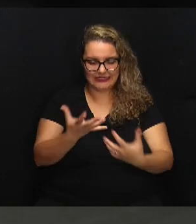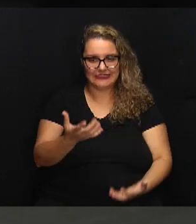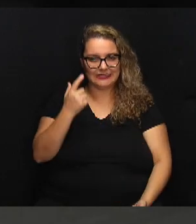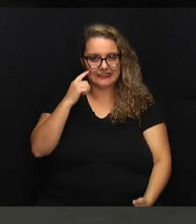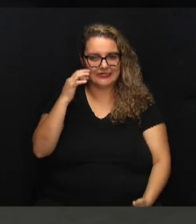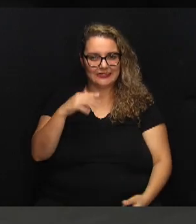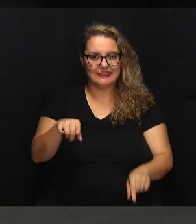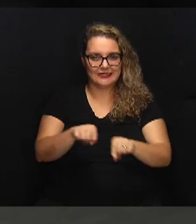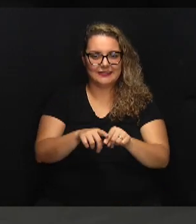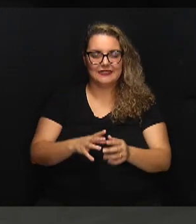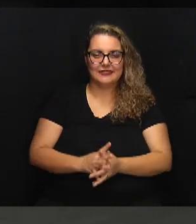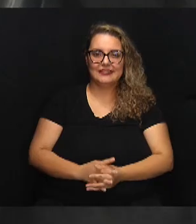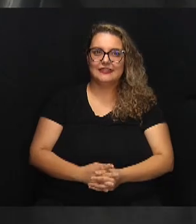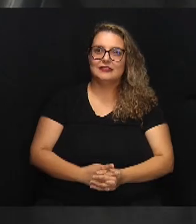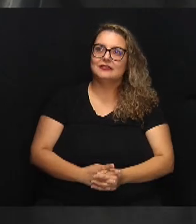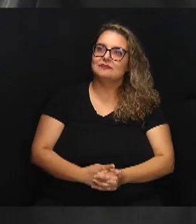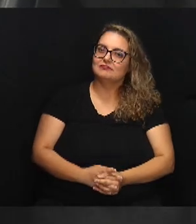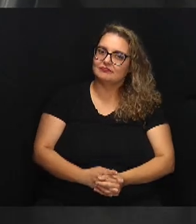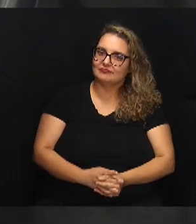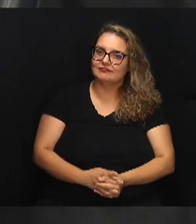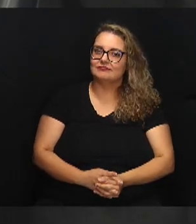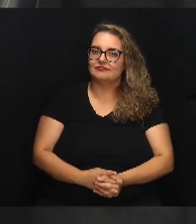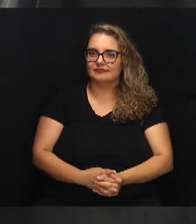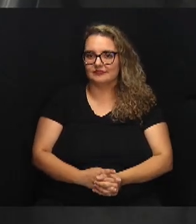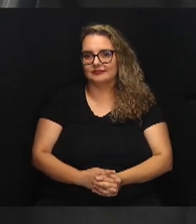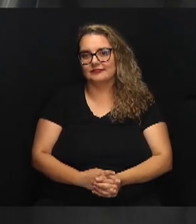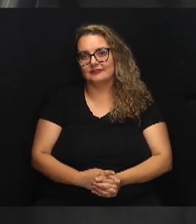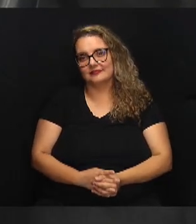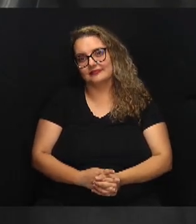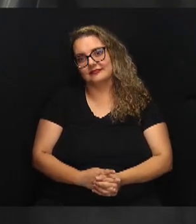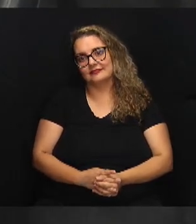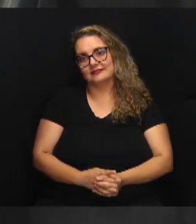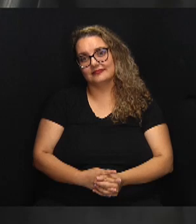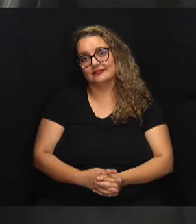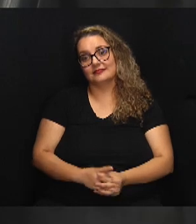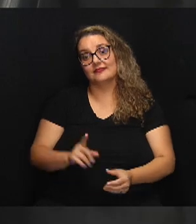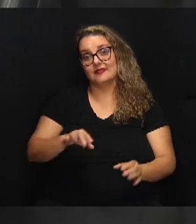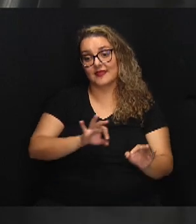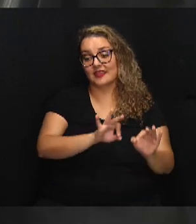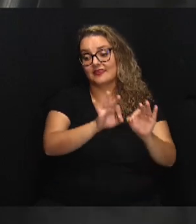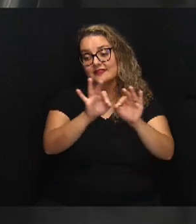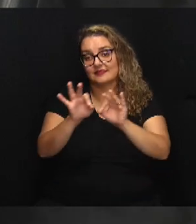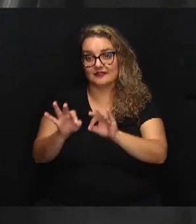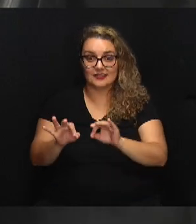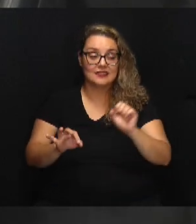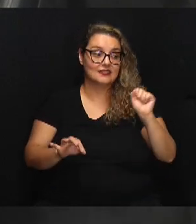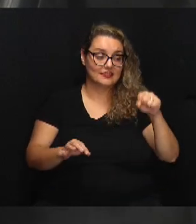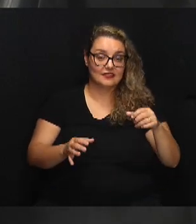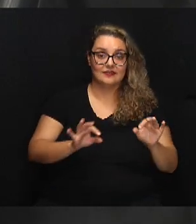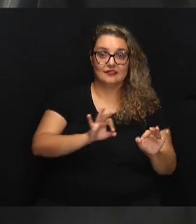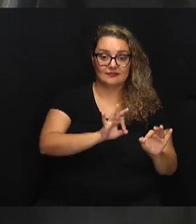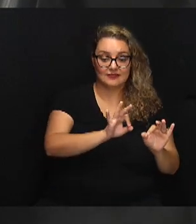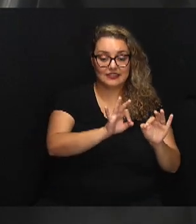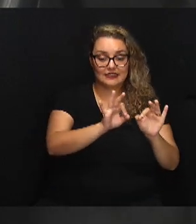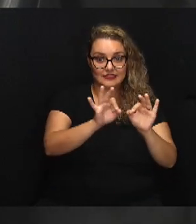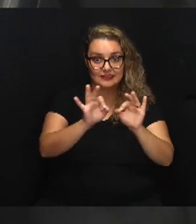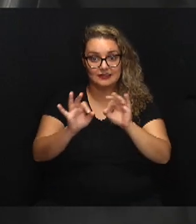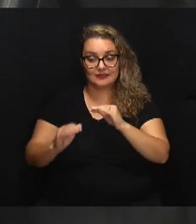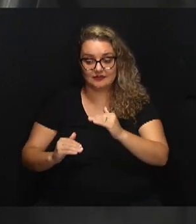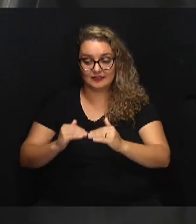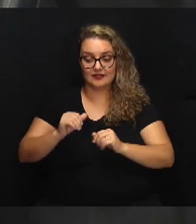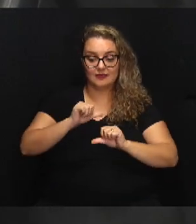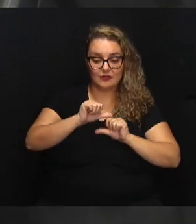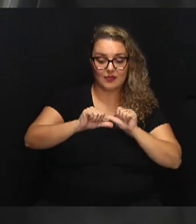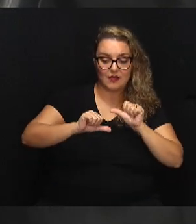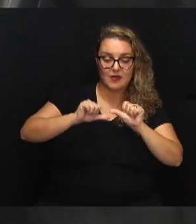também? Então, porque é um acompanhamento, assim, né? A gente vai acompanhando, vai vendo a mudança deles. Eles vão